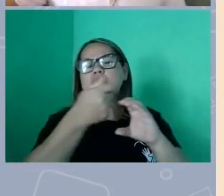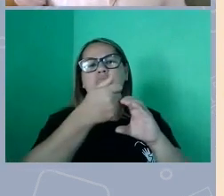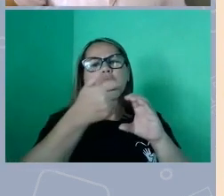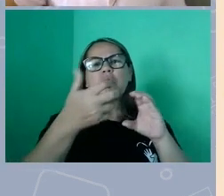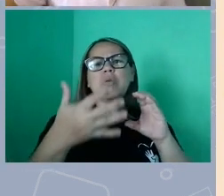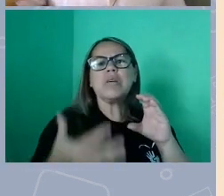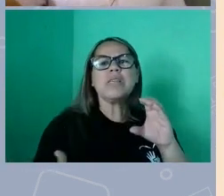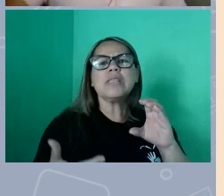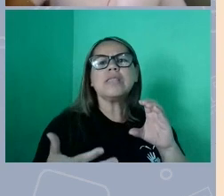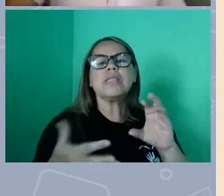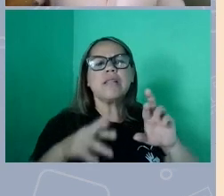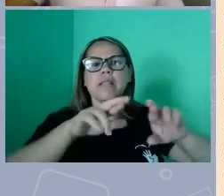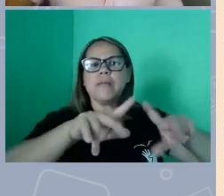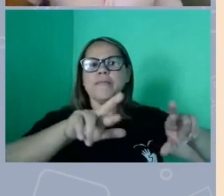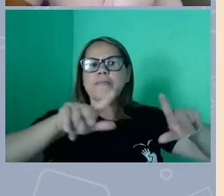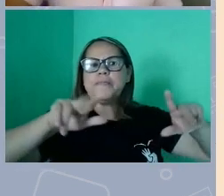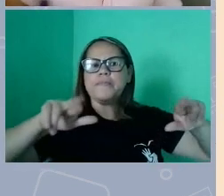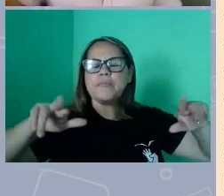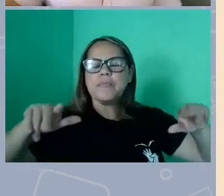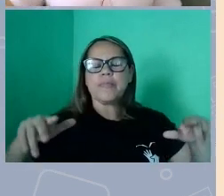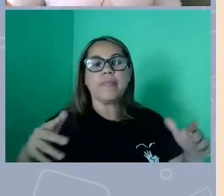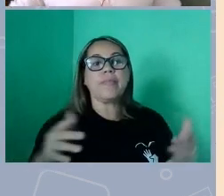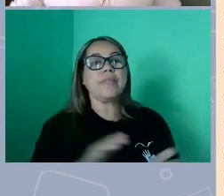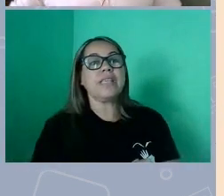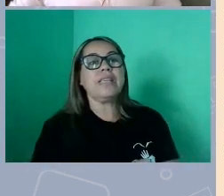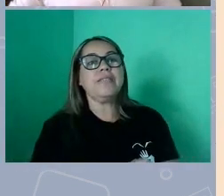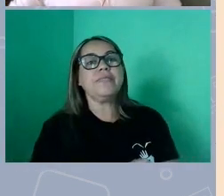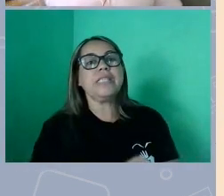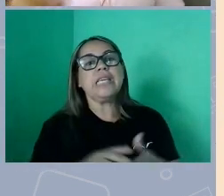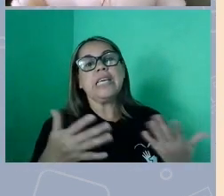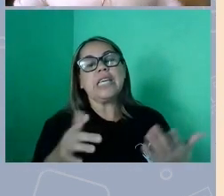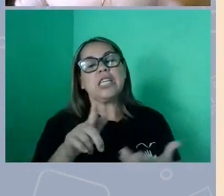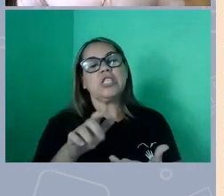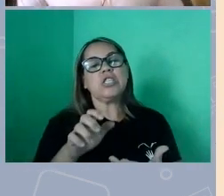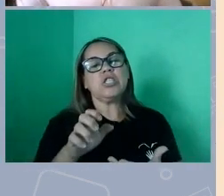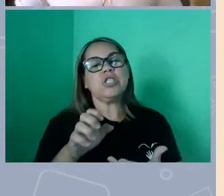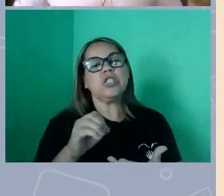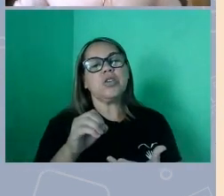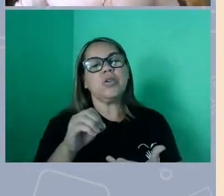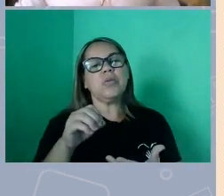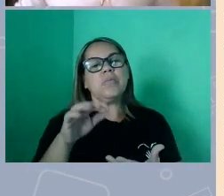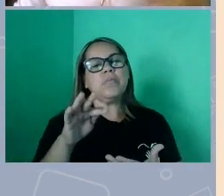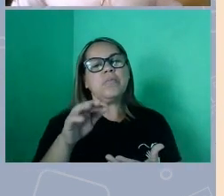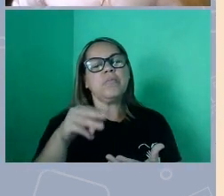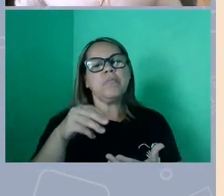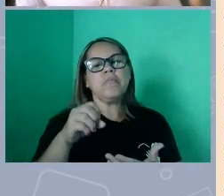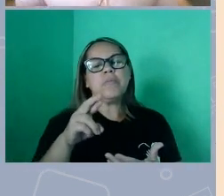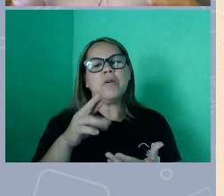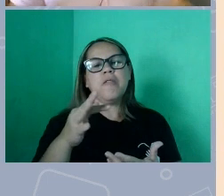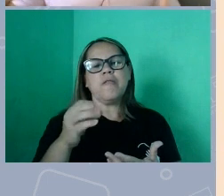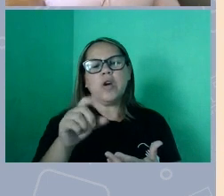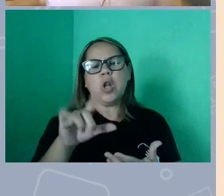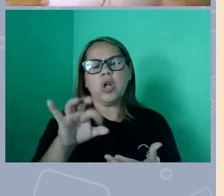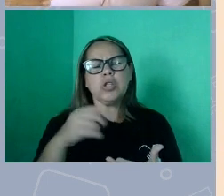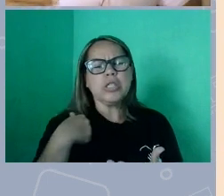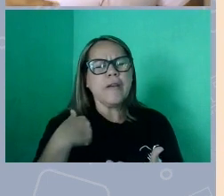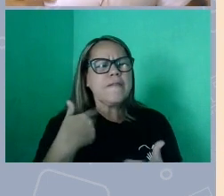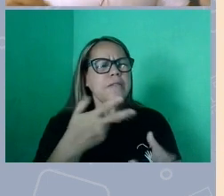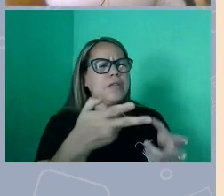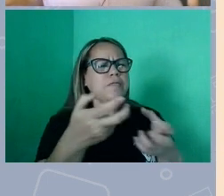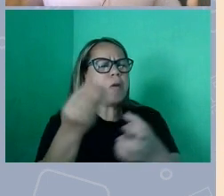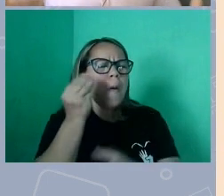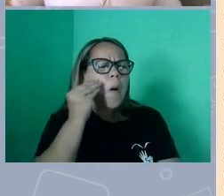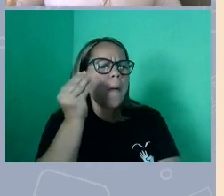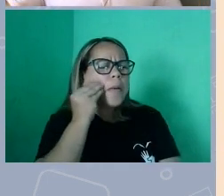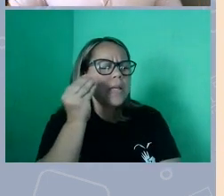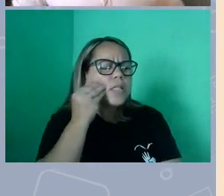distintas em geomorfologia vocês vão se lembrar de que quando a gente observa uma